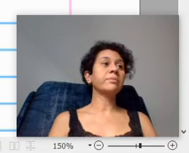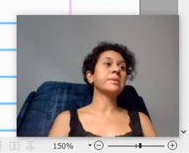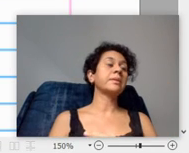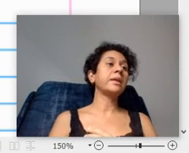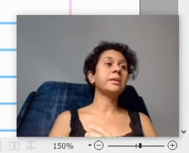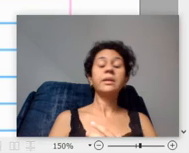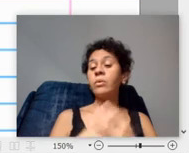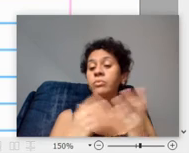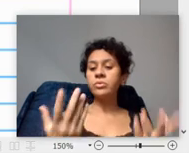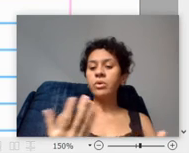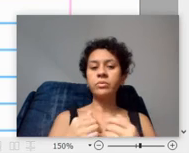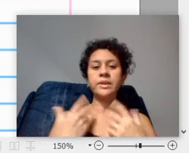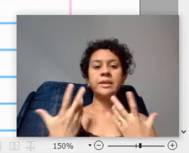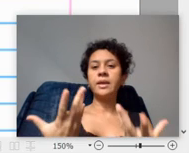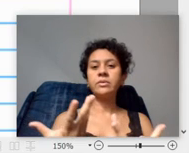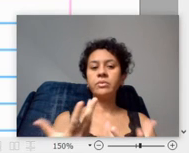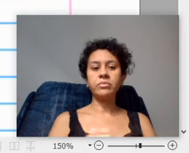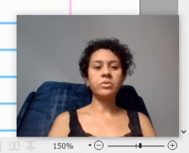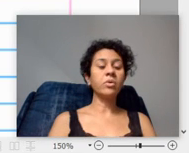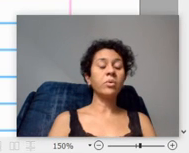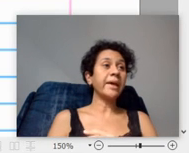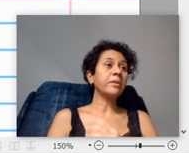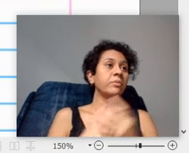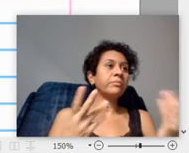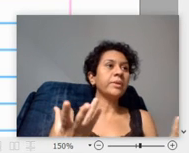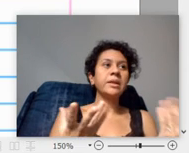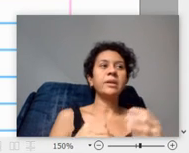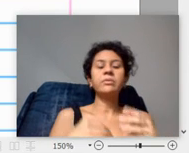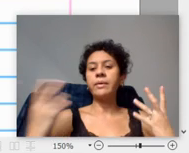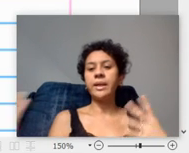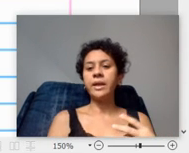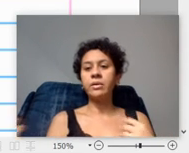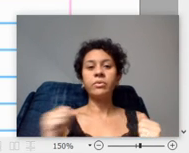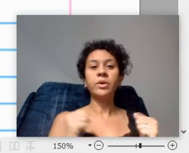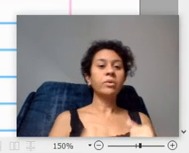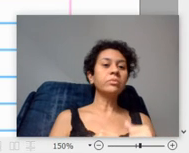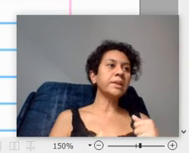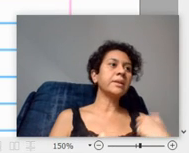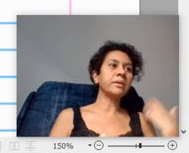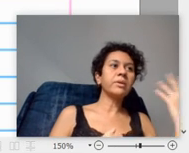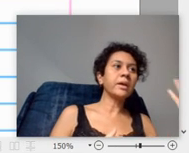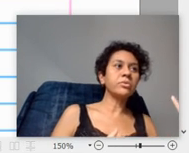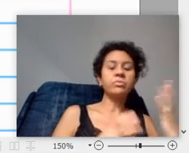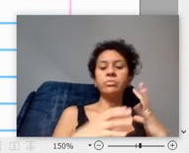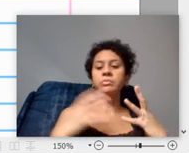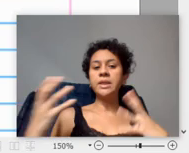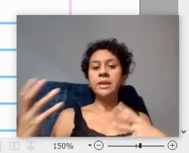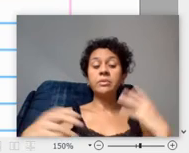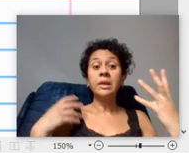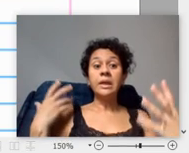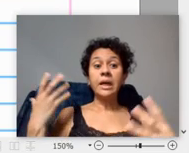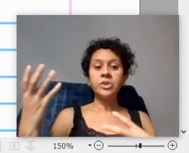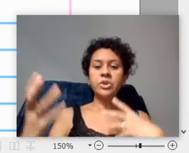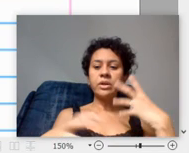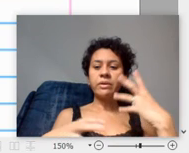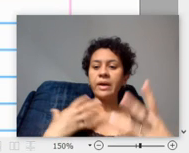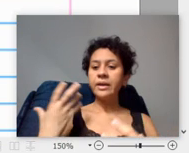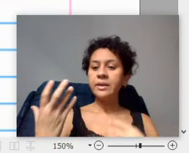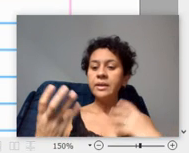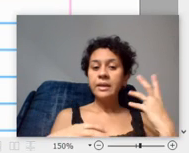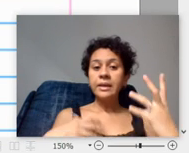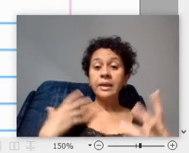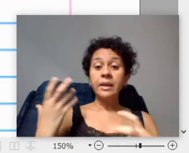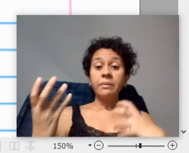as coisas que você tem, que é um sol, um brinquedo que é um sol. Pegue um brinquedo que é amarelo, um brinquedo que é azul, um brinquedo. A gente